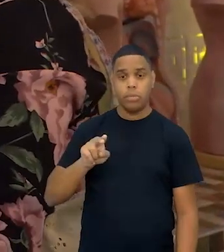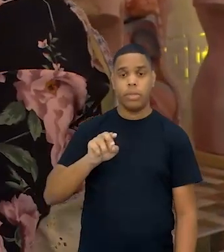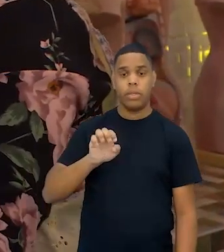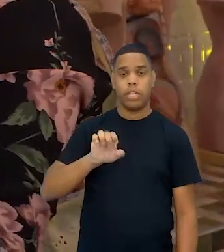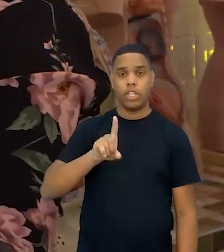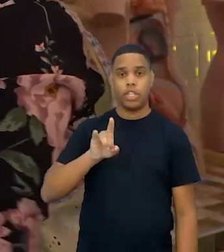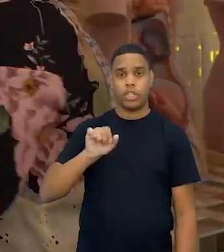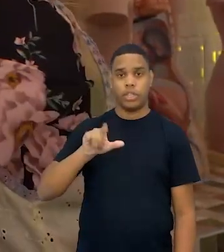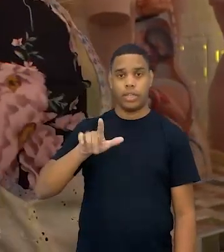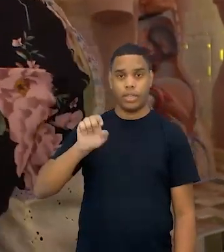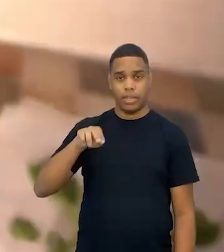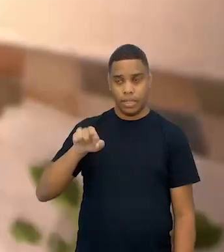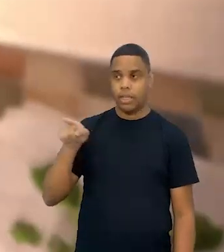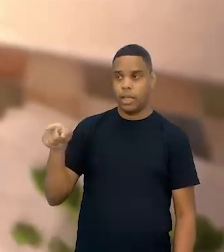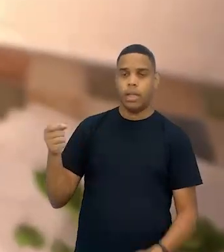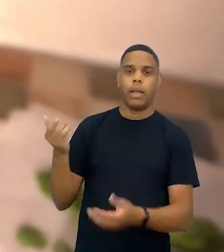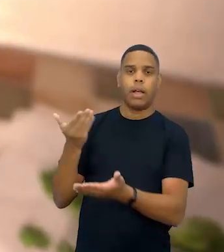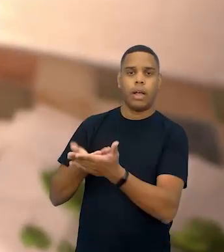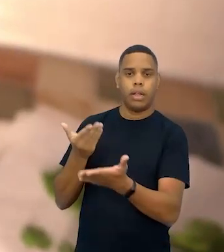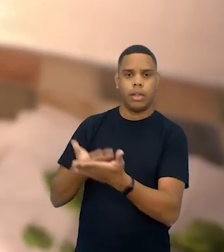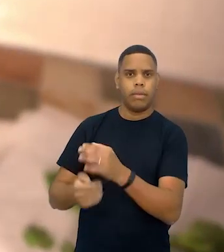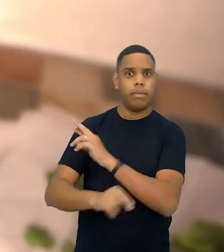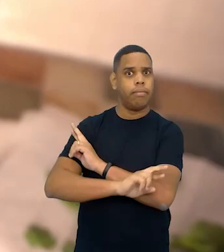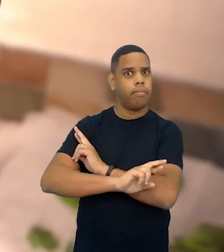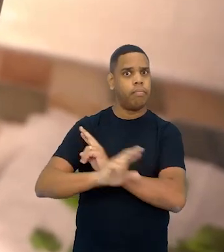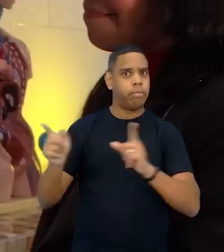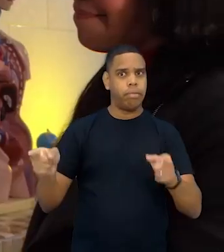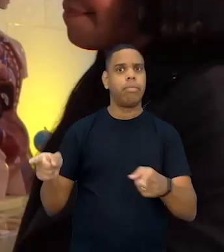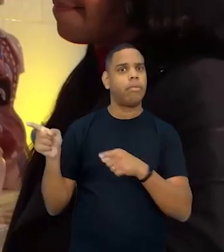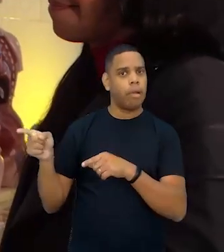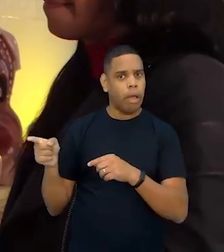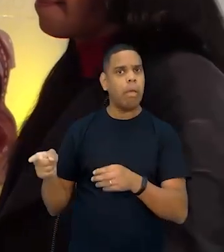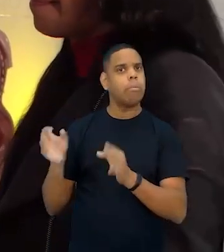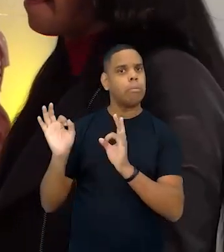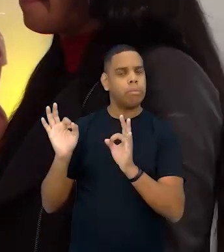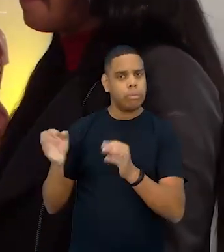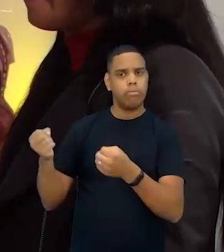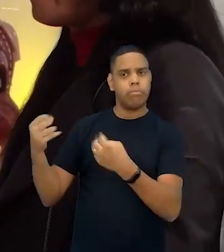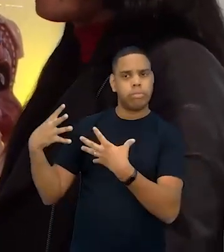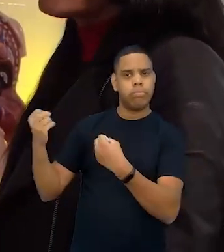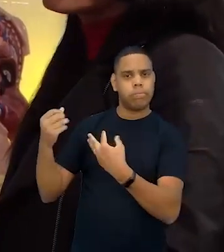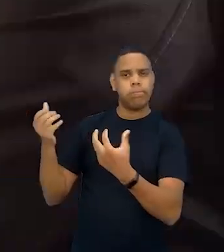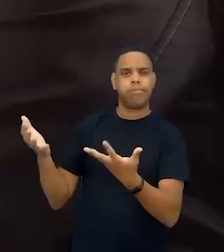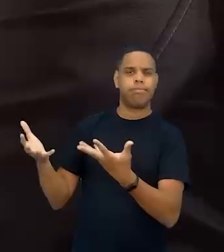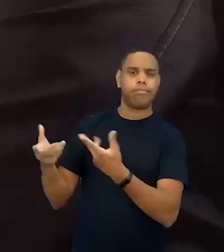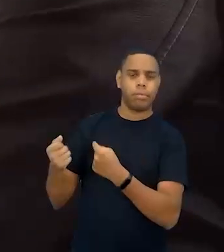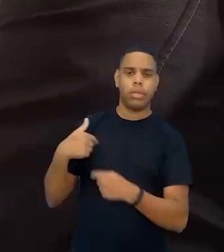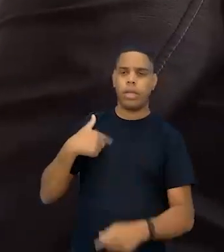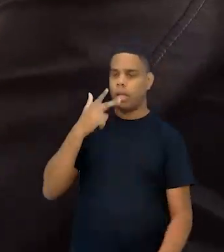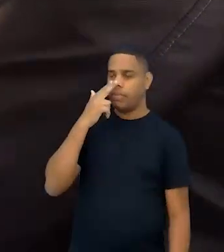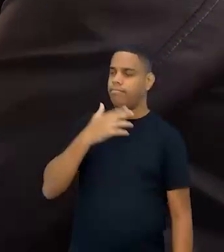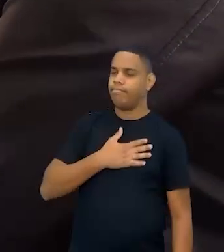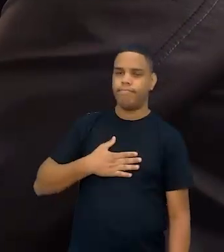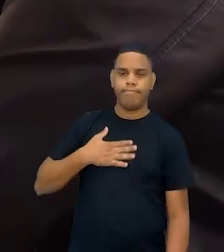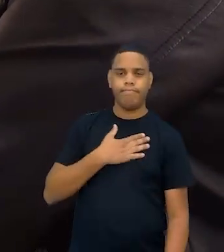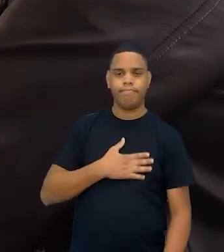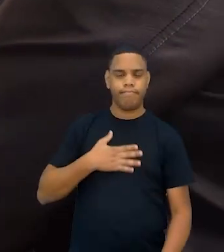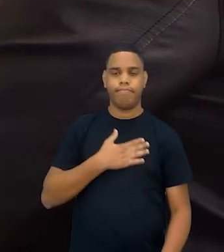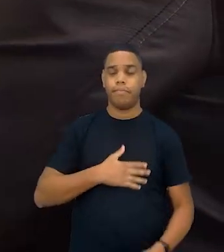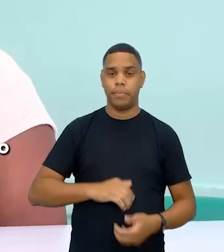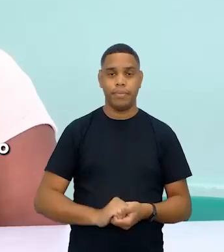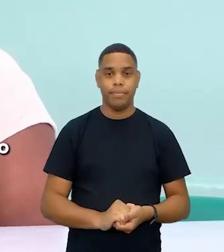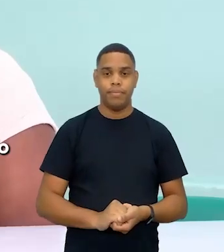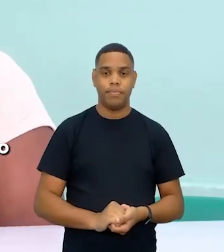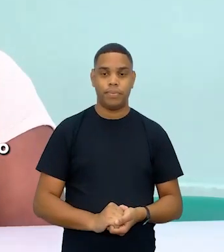Edilene. Ela tinha aulas muito diferentes das que a gente estava acostumado a ter. E eu acho isso definitivamente uma